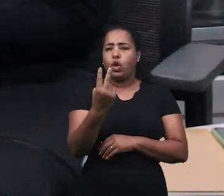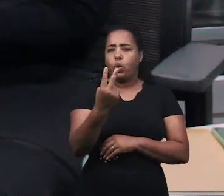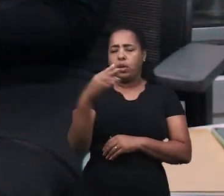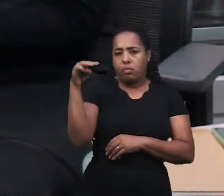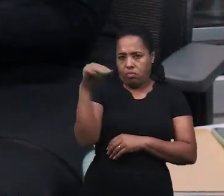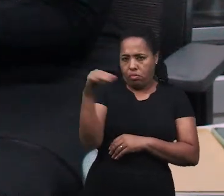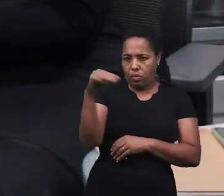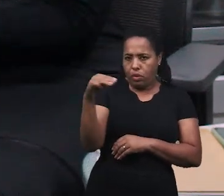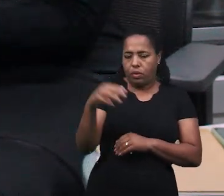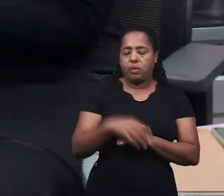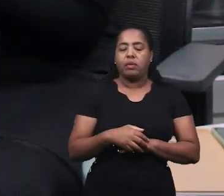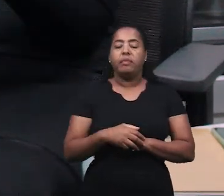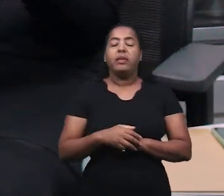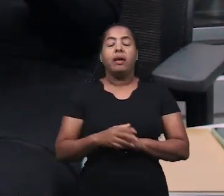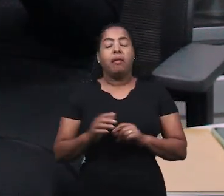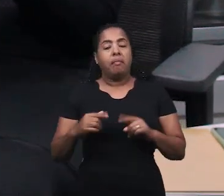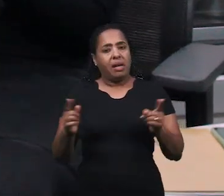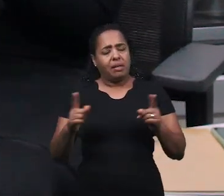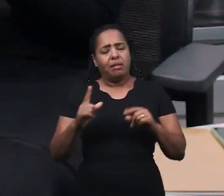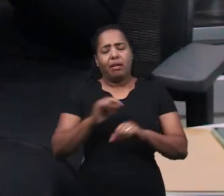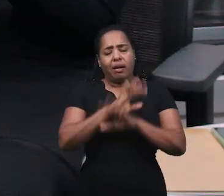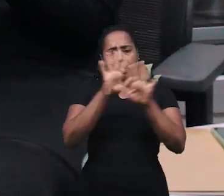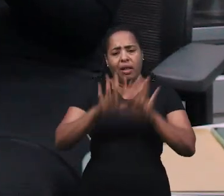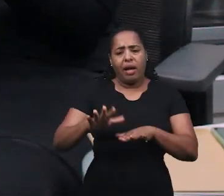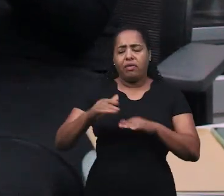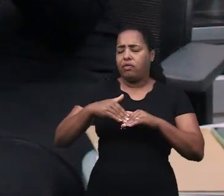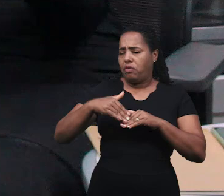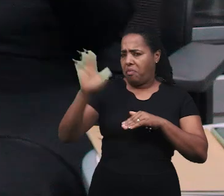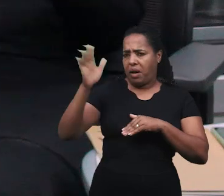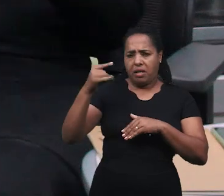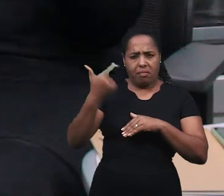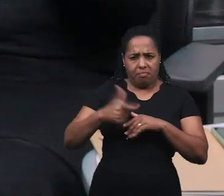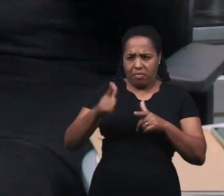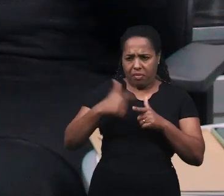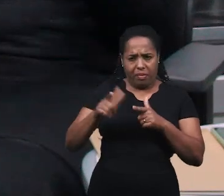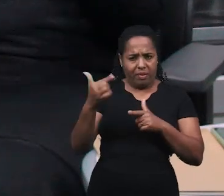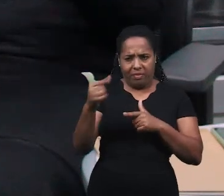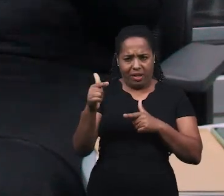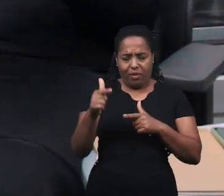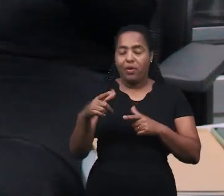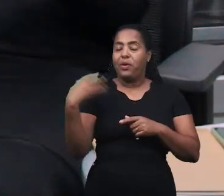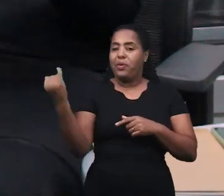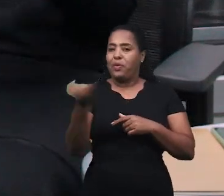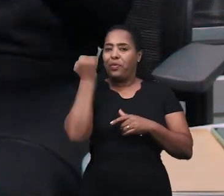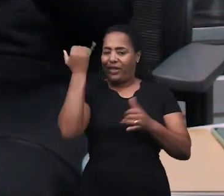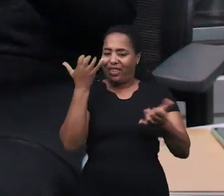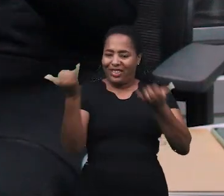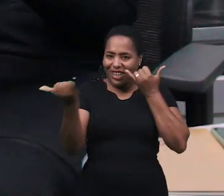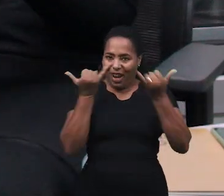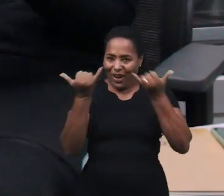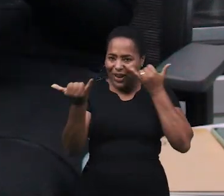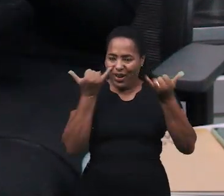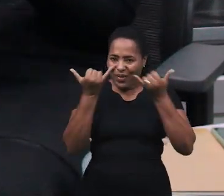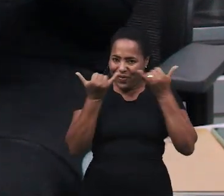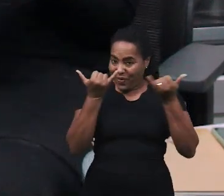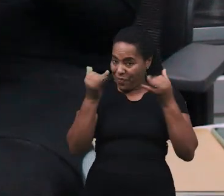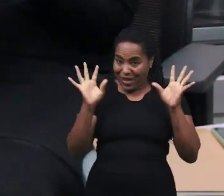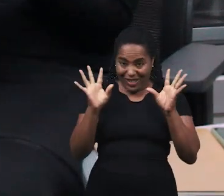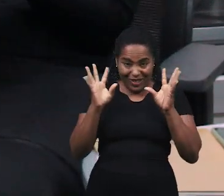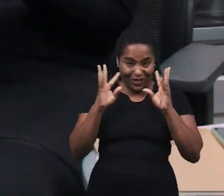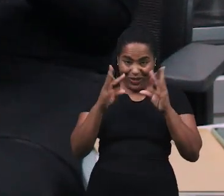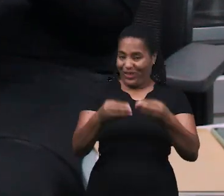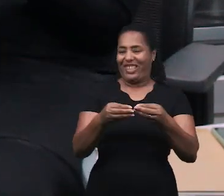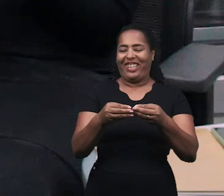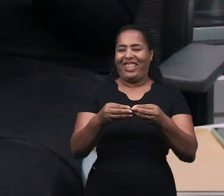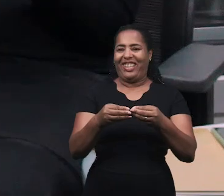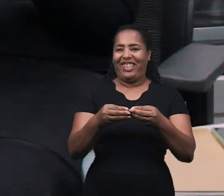2 minutos. Eu peço assim, mas lógico, se ele passar um pouco ou ser menos, não tem problema, né? O que importa é a informação